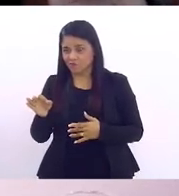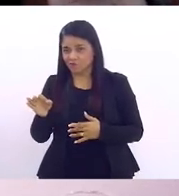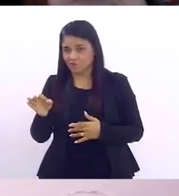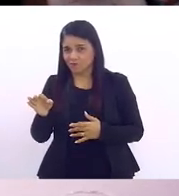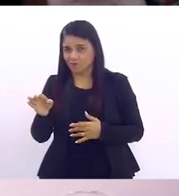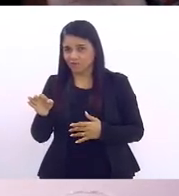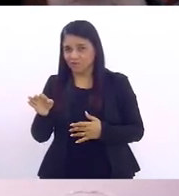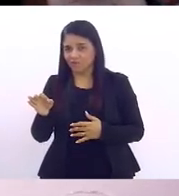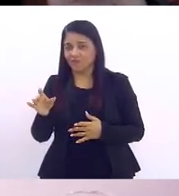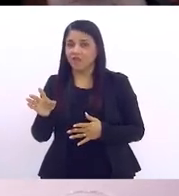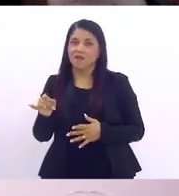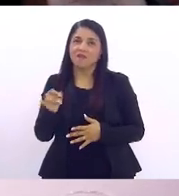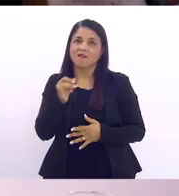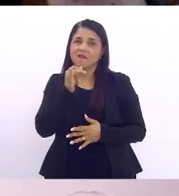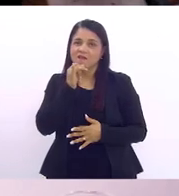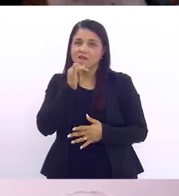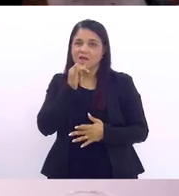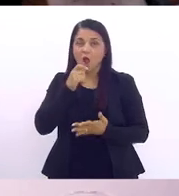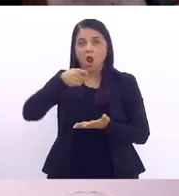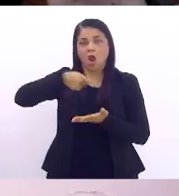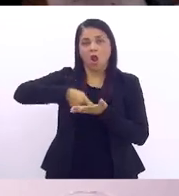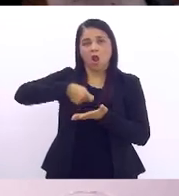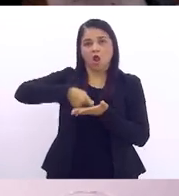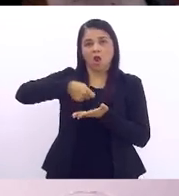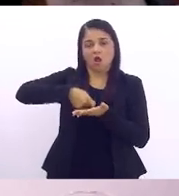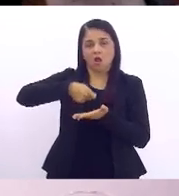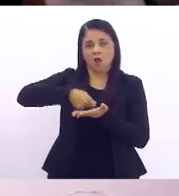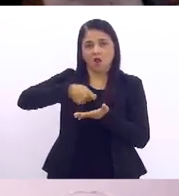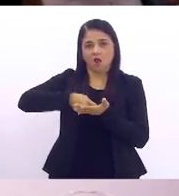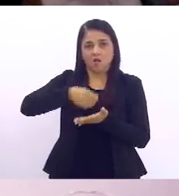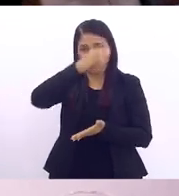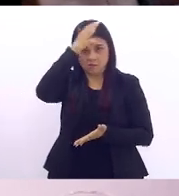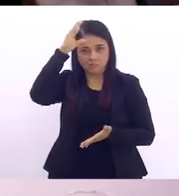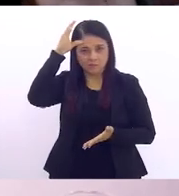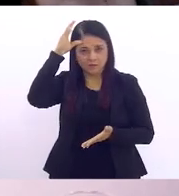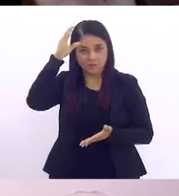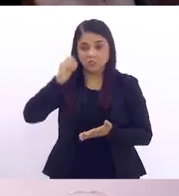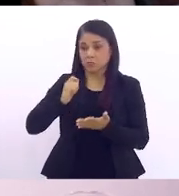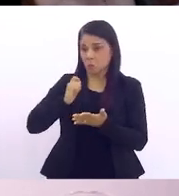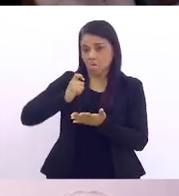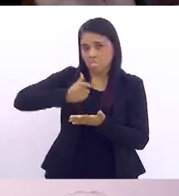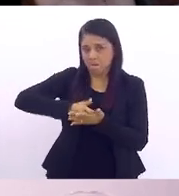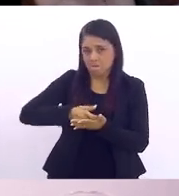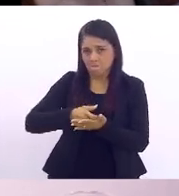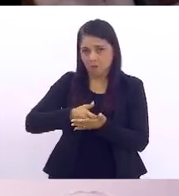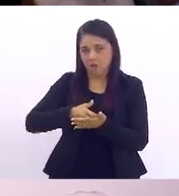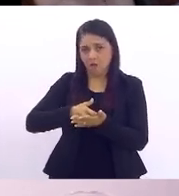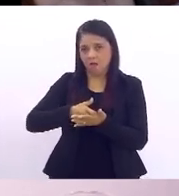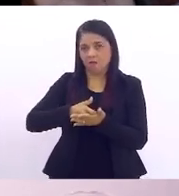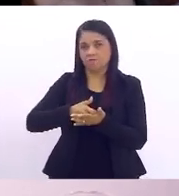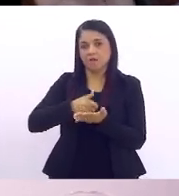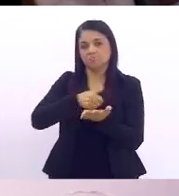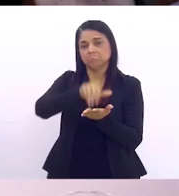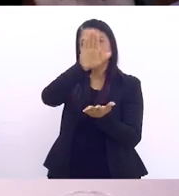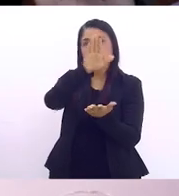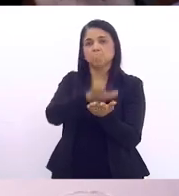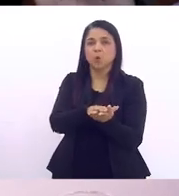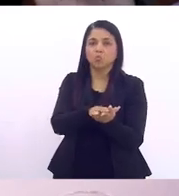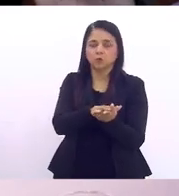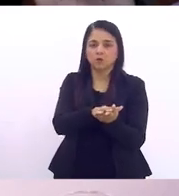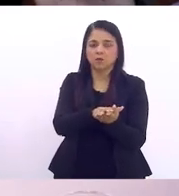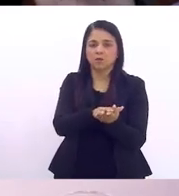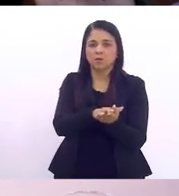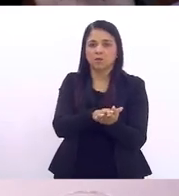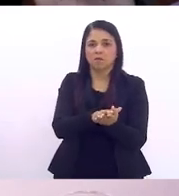espada de dmoc sobre a cabeça dos consumidores porque se eles não pagarem eles vão receber uma multa num